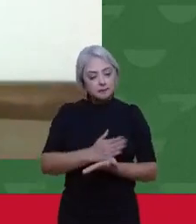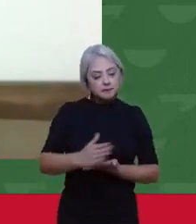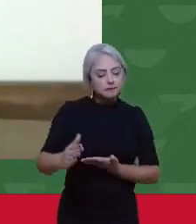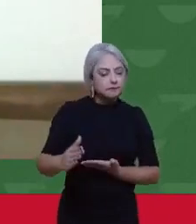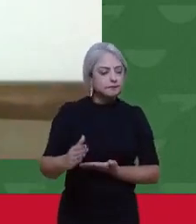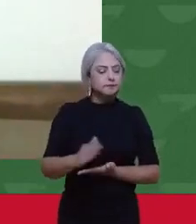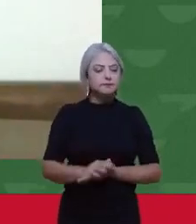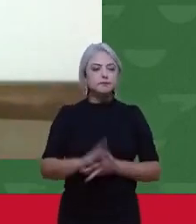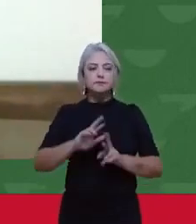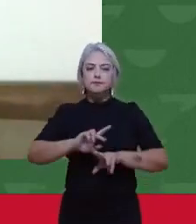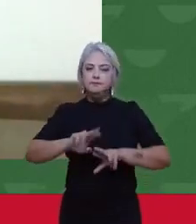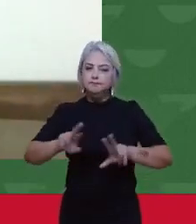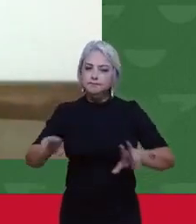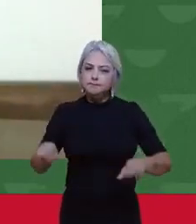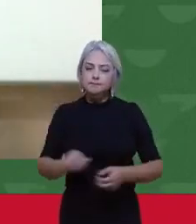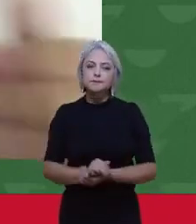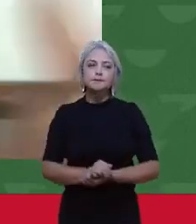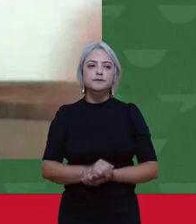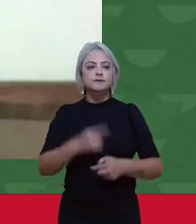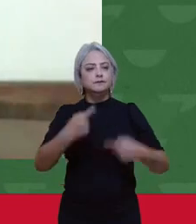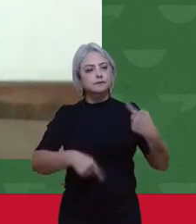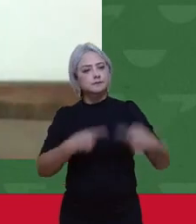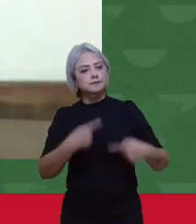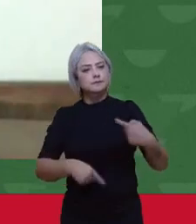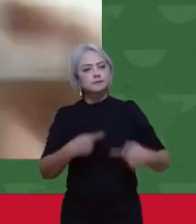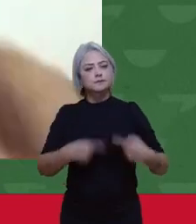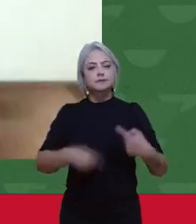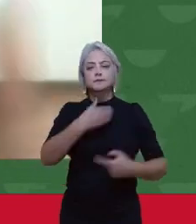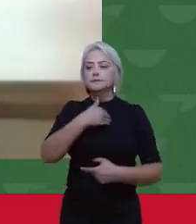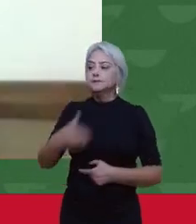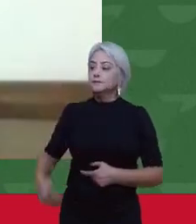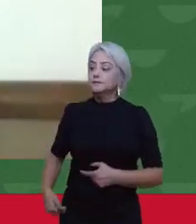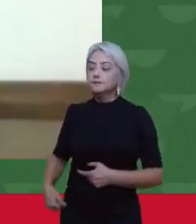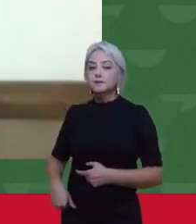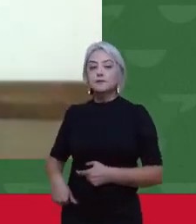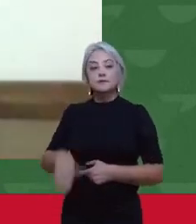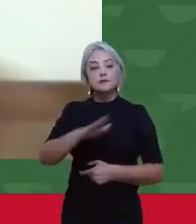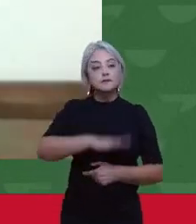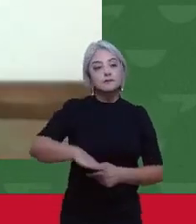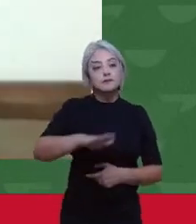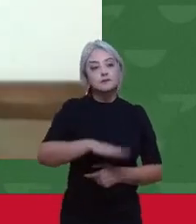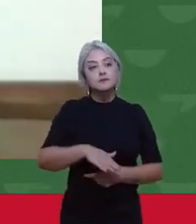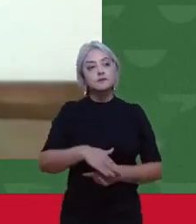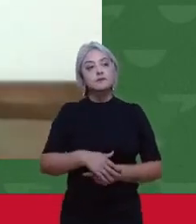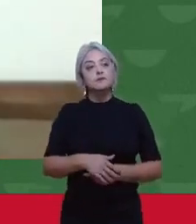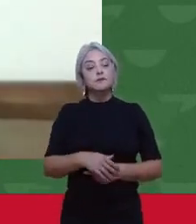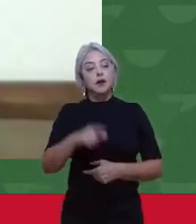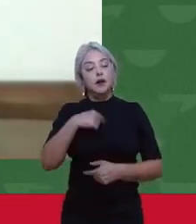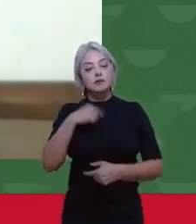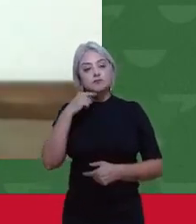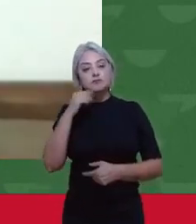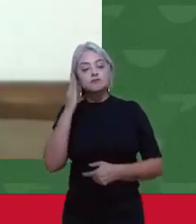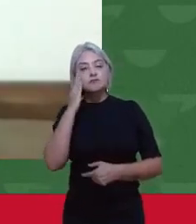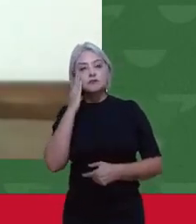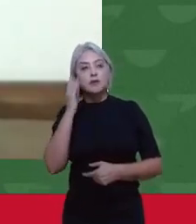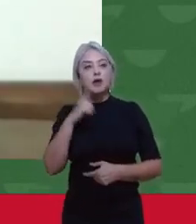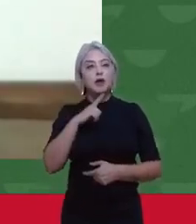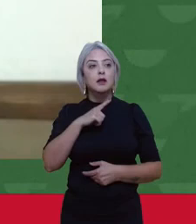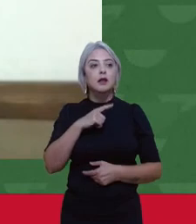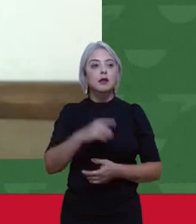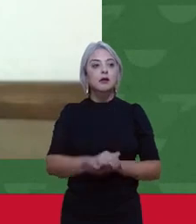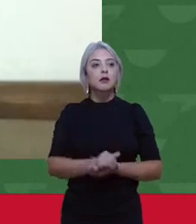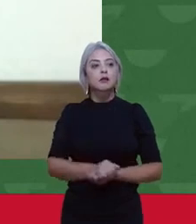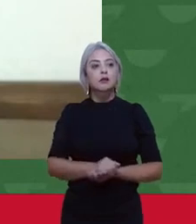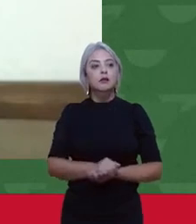assim, diversas políticas públicas para esse setor. Desde, para você ter uma ideia, a gente